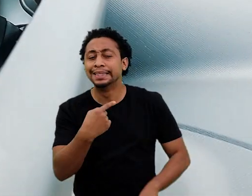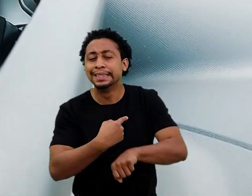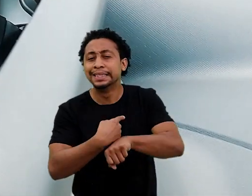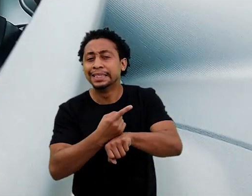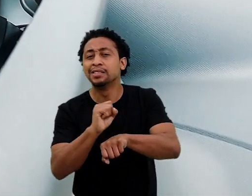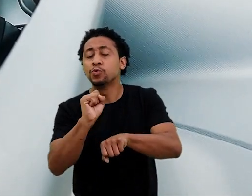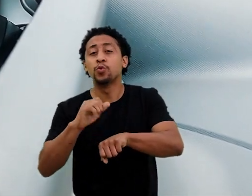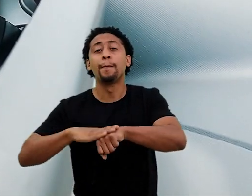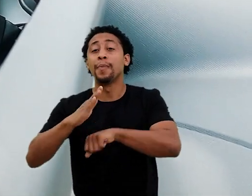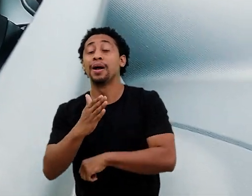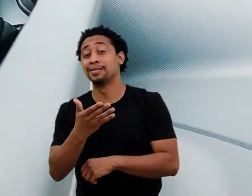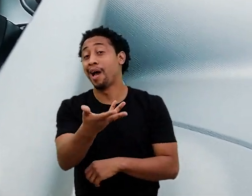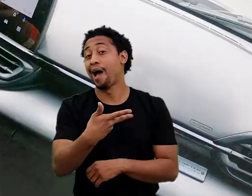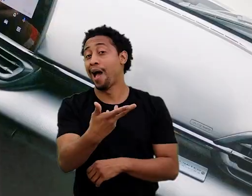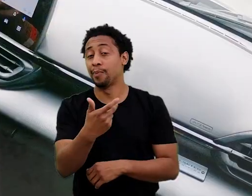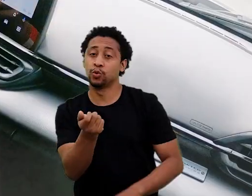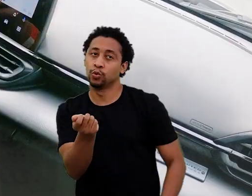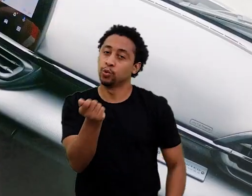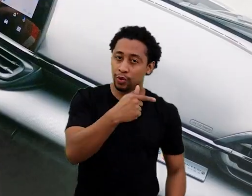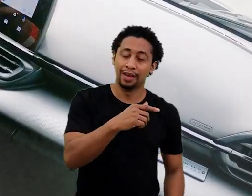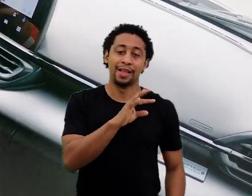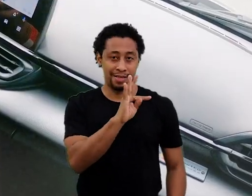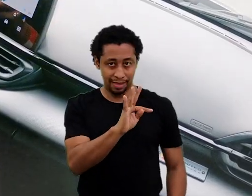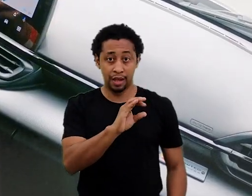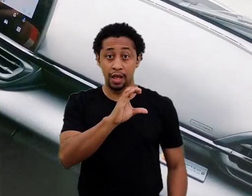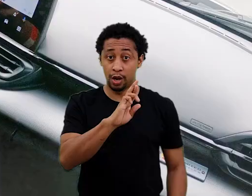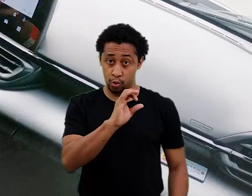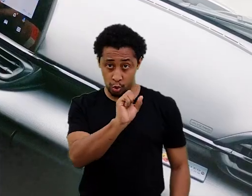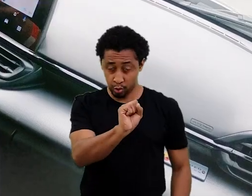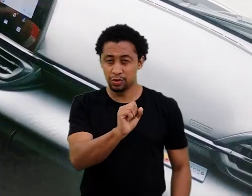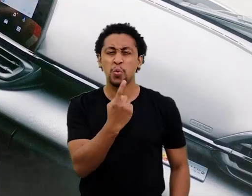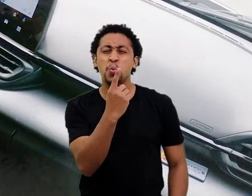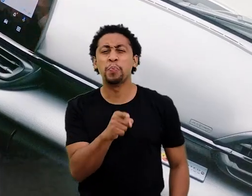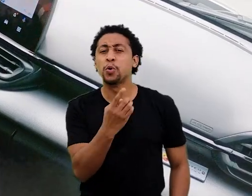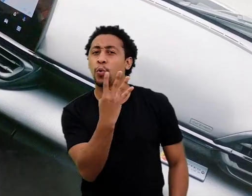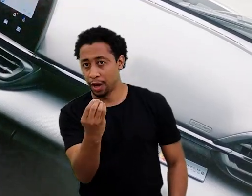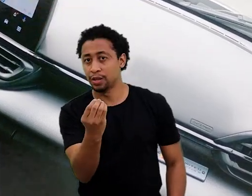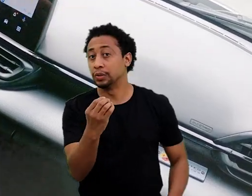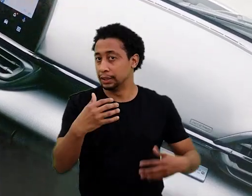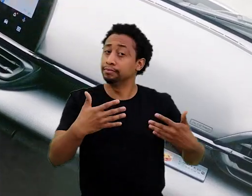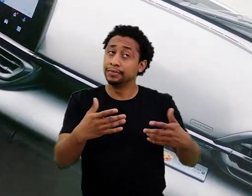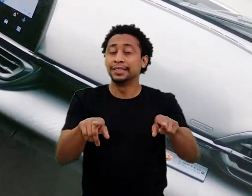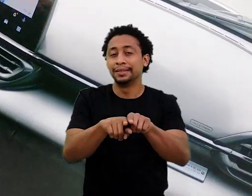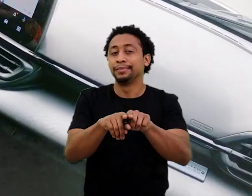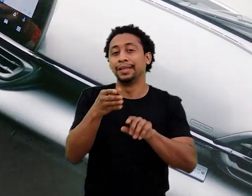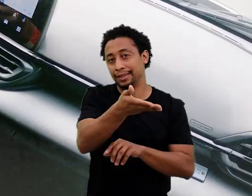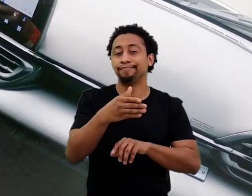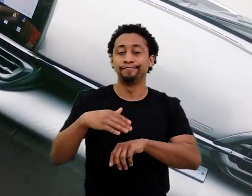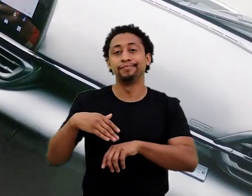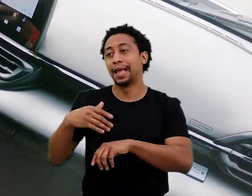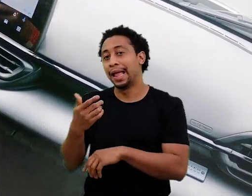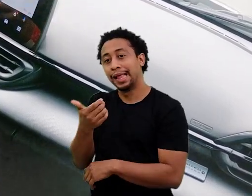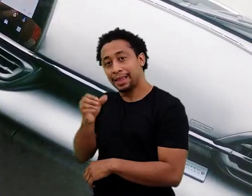que o T-Cross 1.4, que tem 150 cavalos. e evidentemente vai ser bem mais rápido que os 10 segundos que a